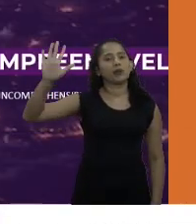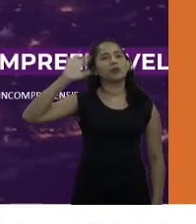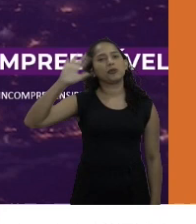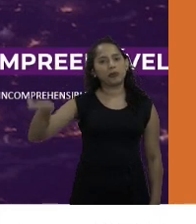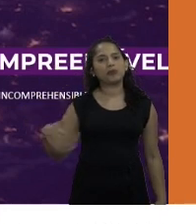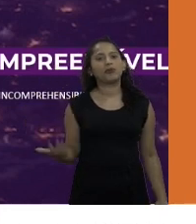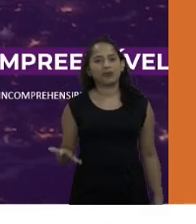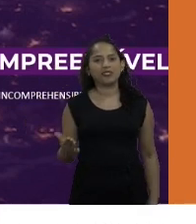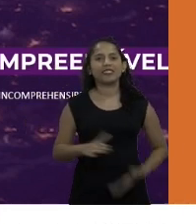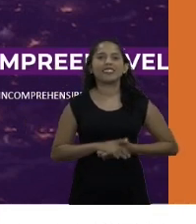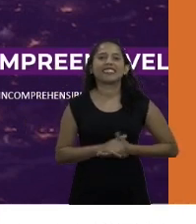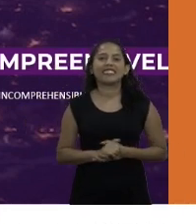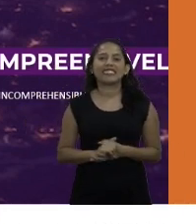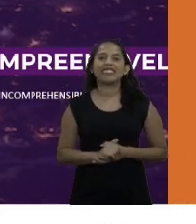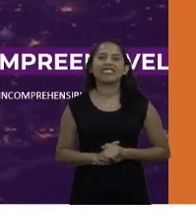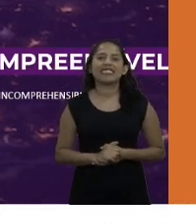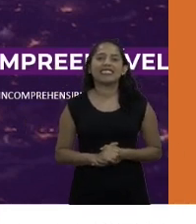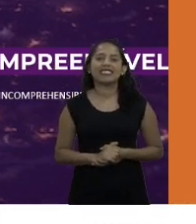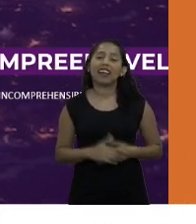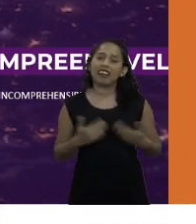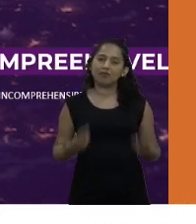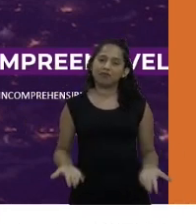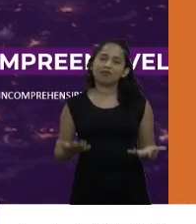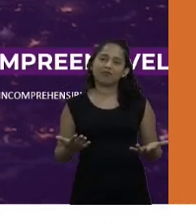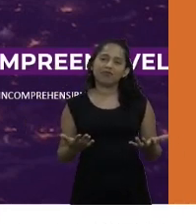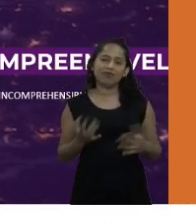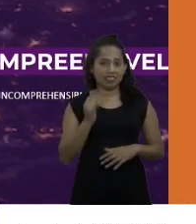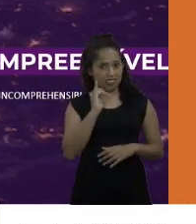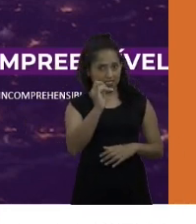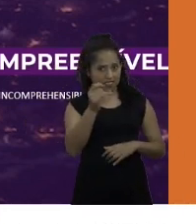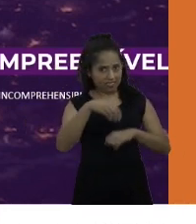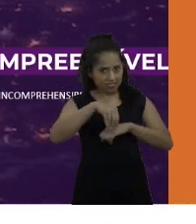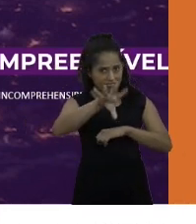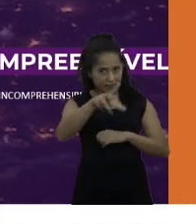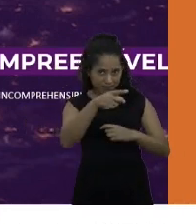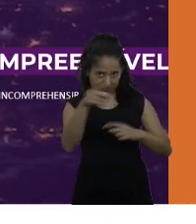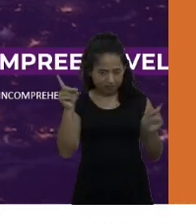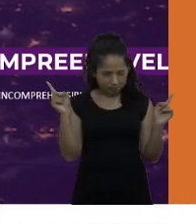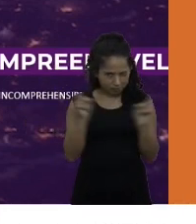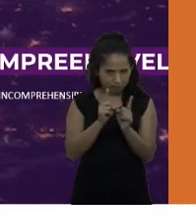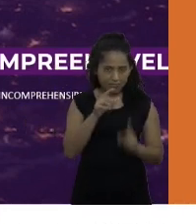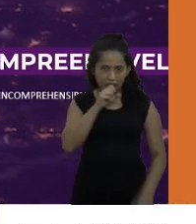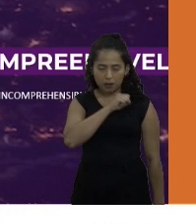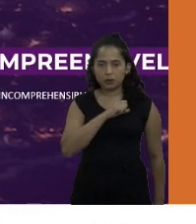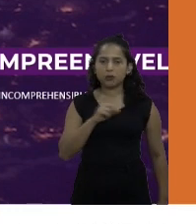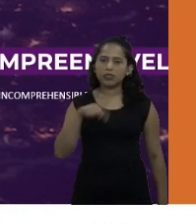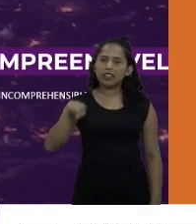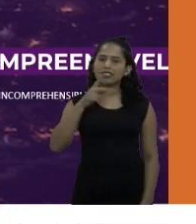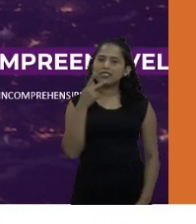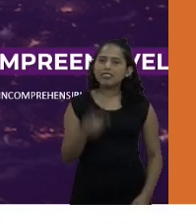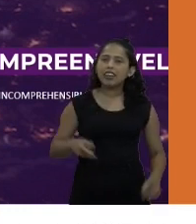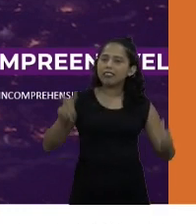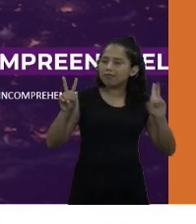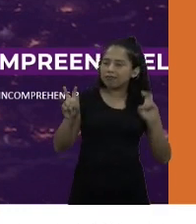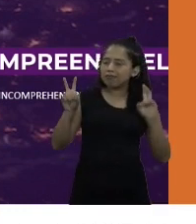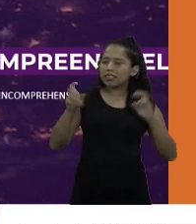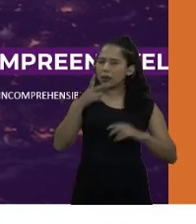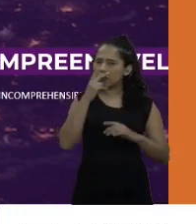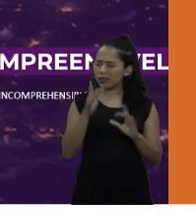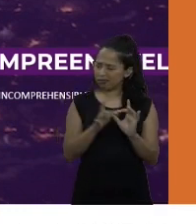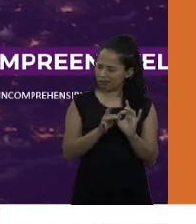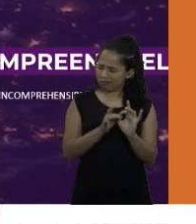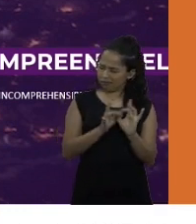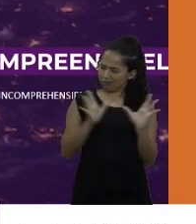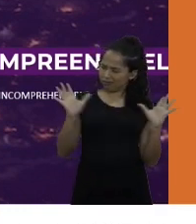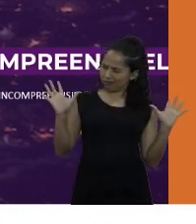possibilidade de sonhar. E aí, para falar para vocês rapidamente, quando a gente fala sobre esses assuntos, fica parecendo que a gente está falando de uma coisa